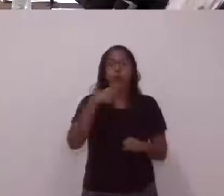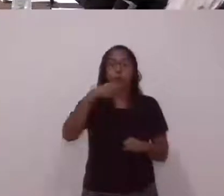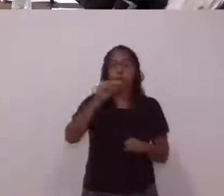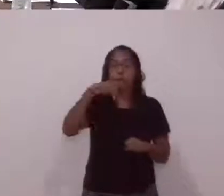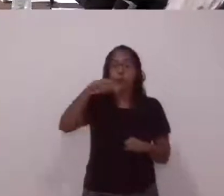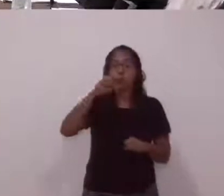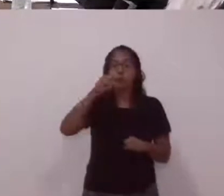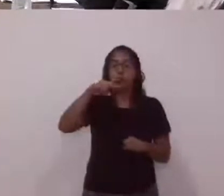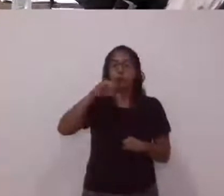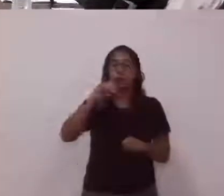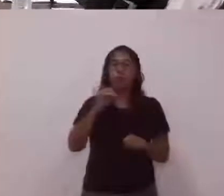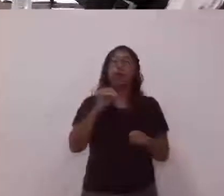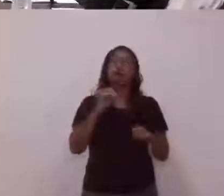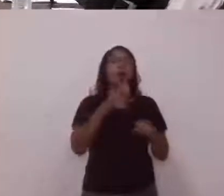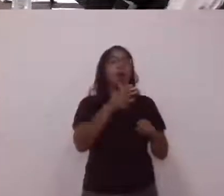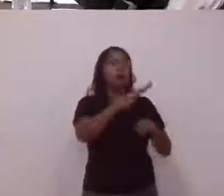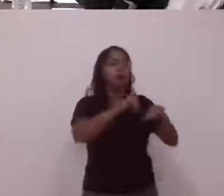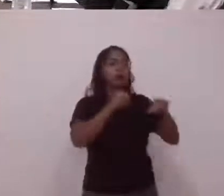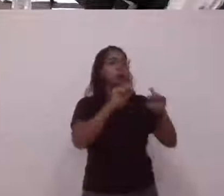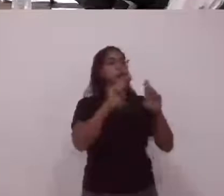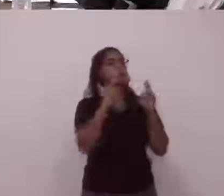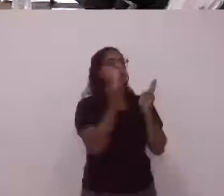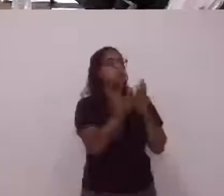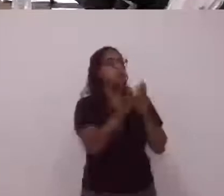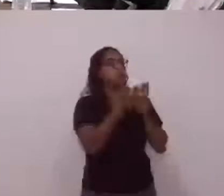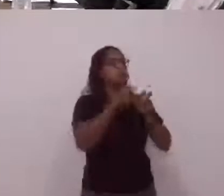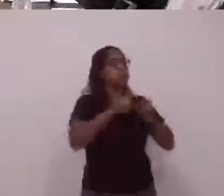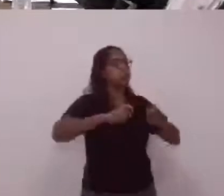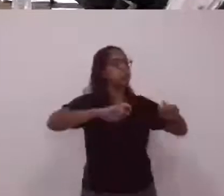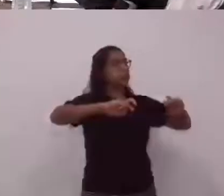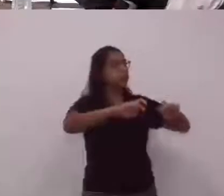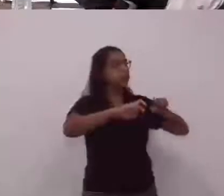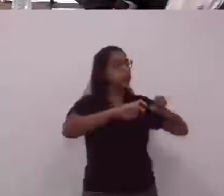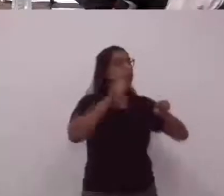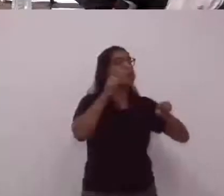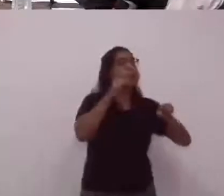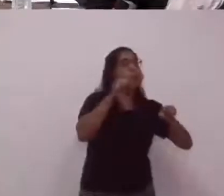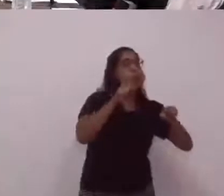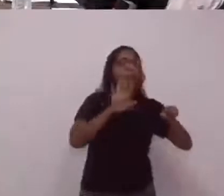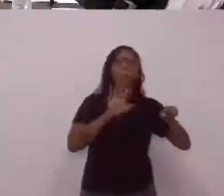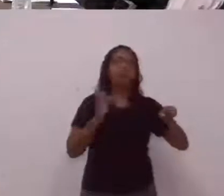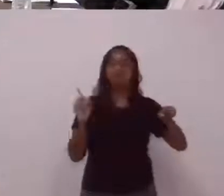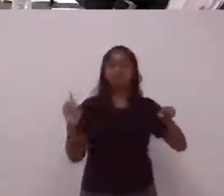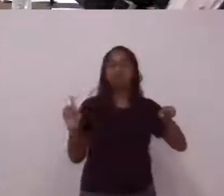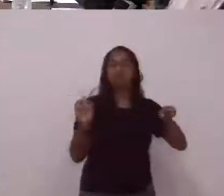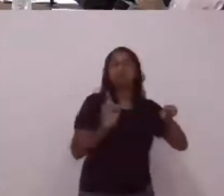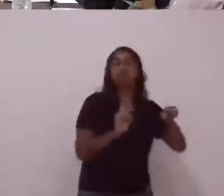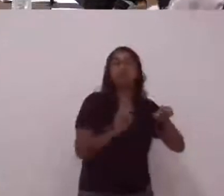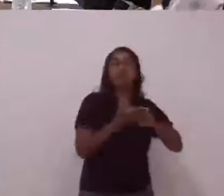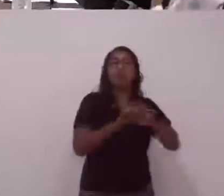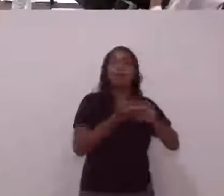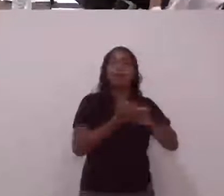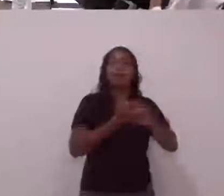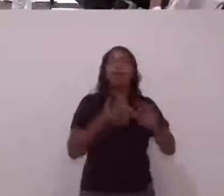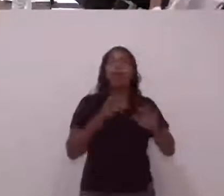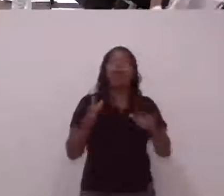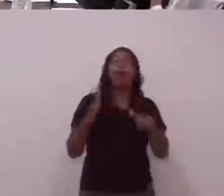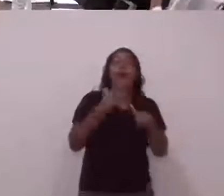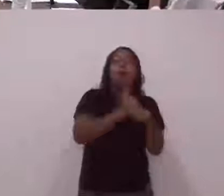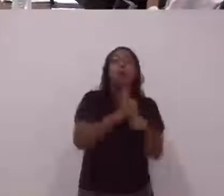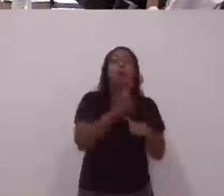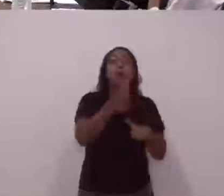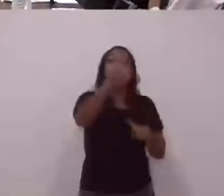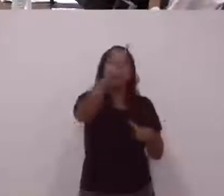reunião com a comandante Lucimara, mas não compareceu. Em seu lugar veio o comandante da Guarda Municipal,